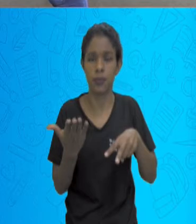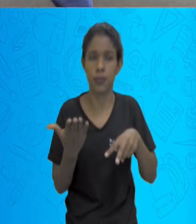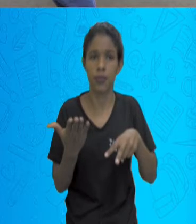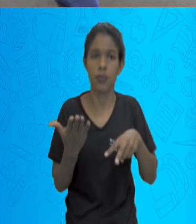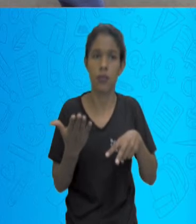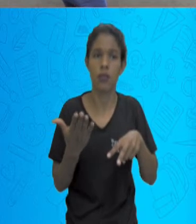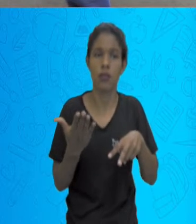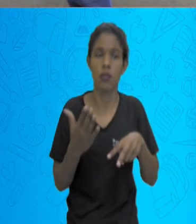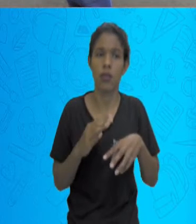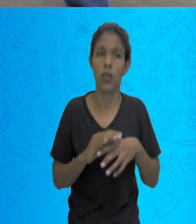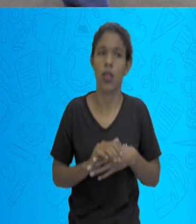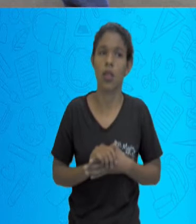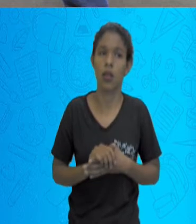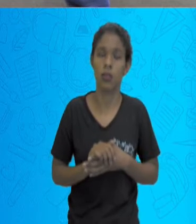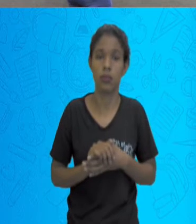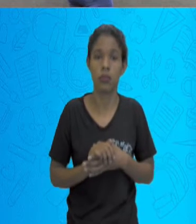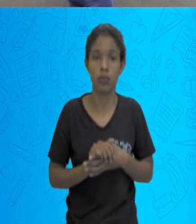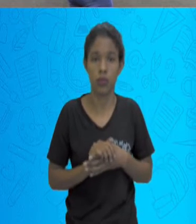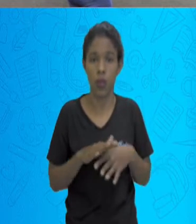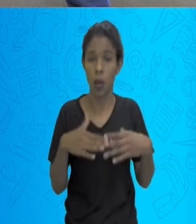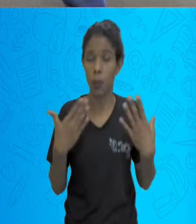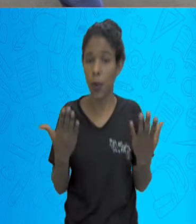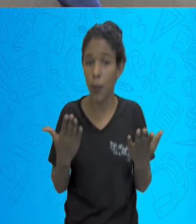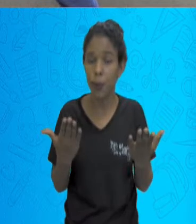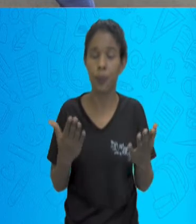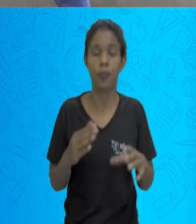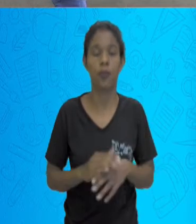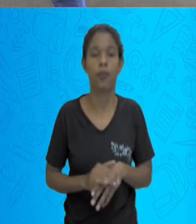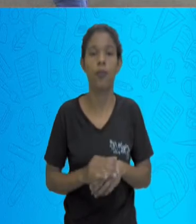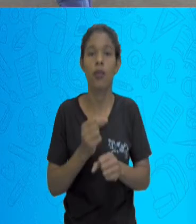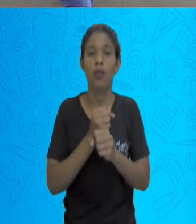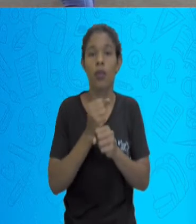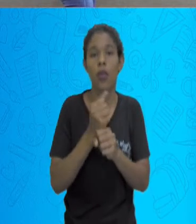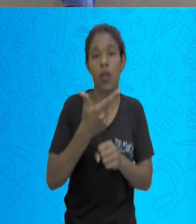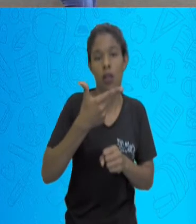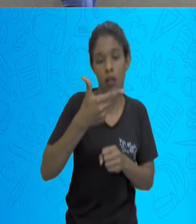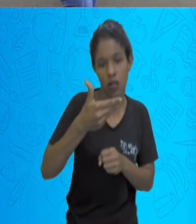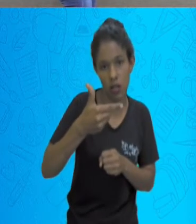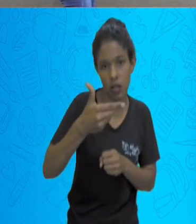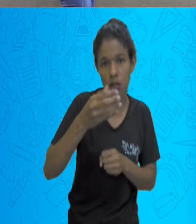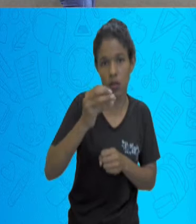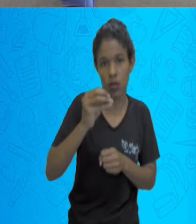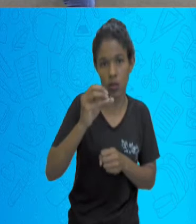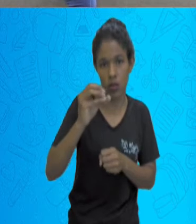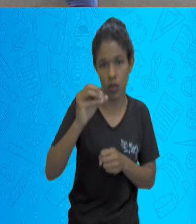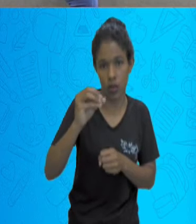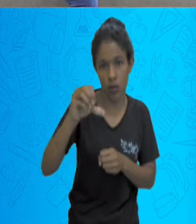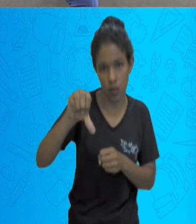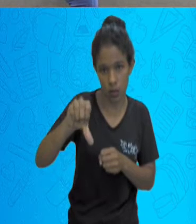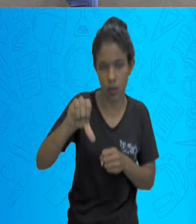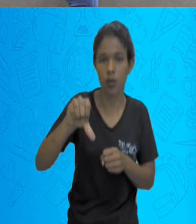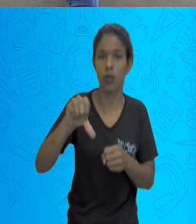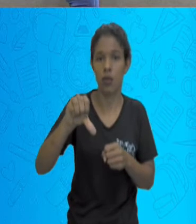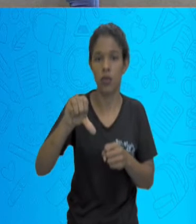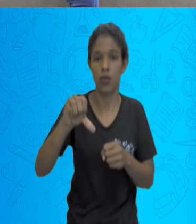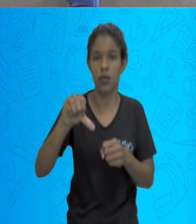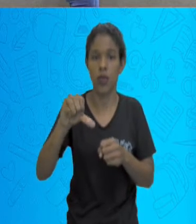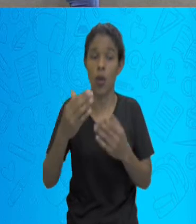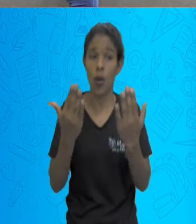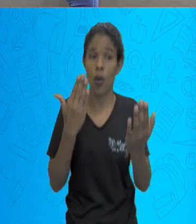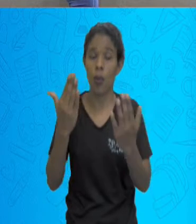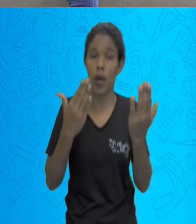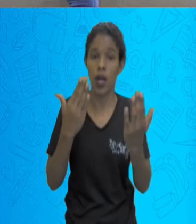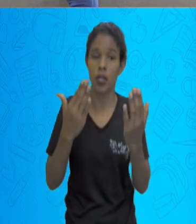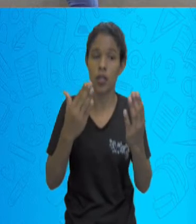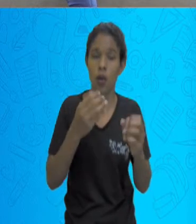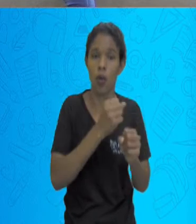comparando, né? Então, em 2009... Em relação a 2008, houve queda, né? Observe aqui o desenho,